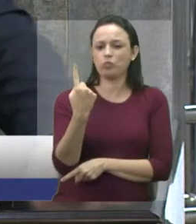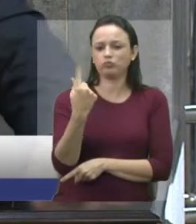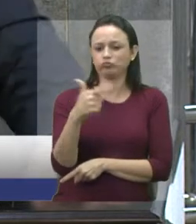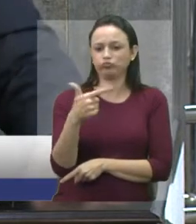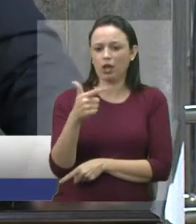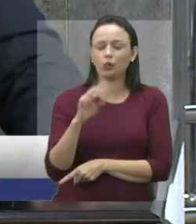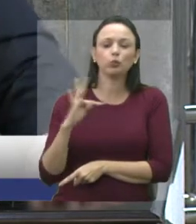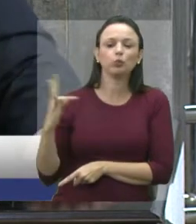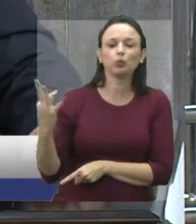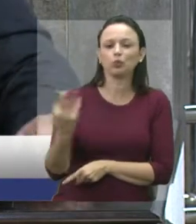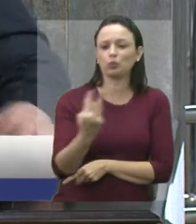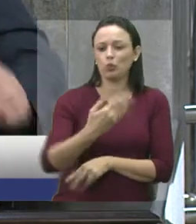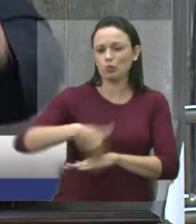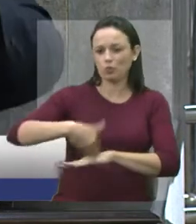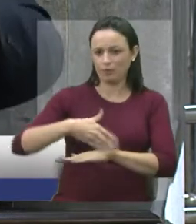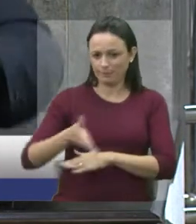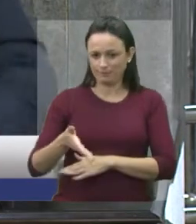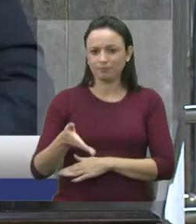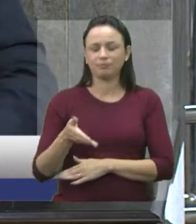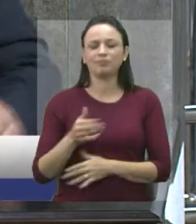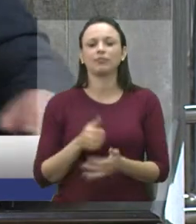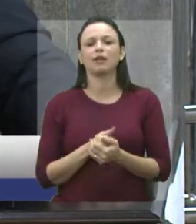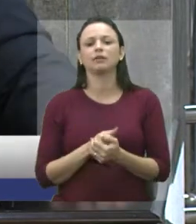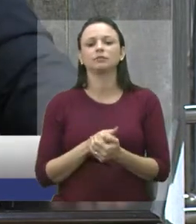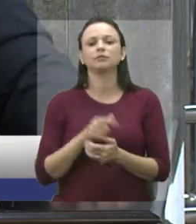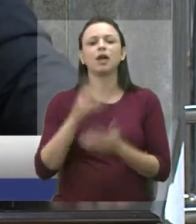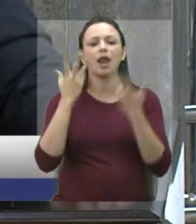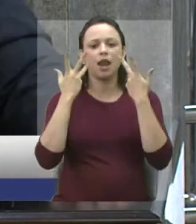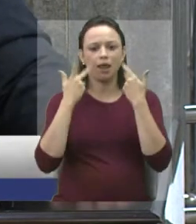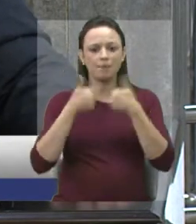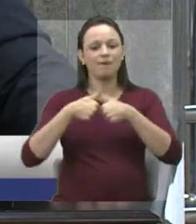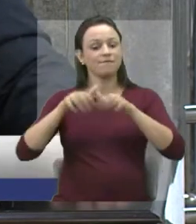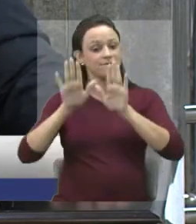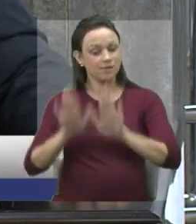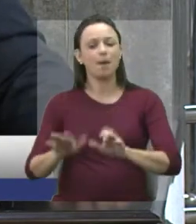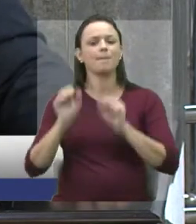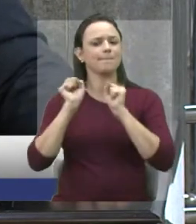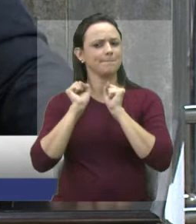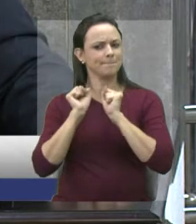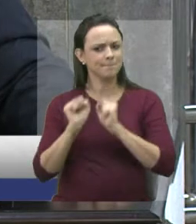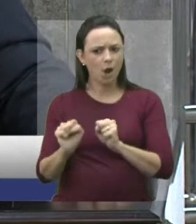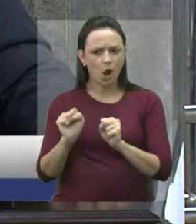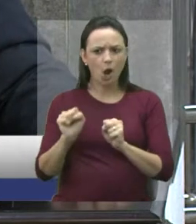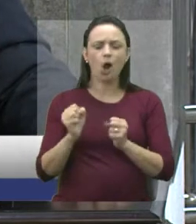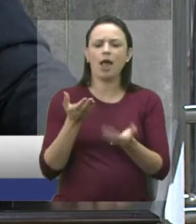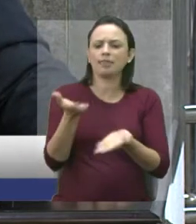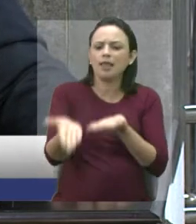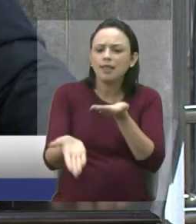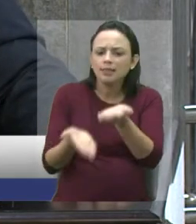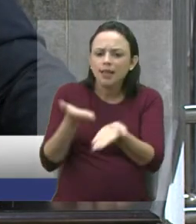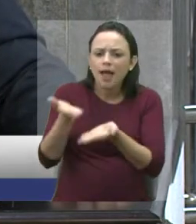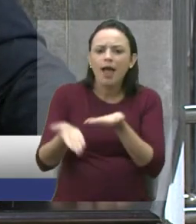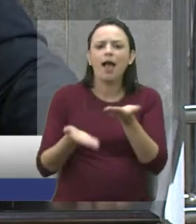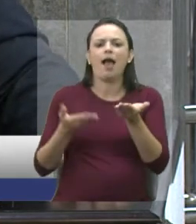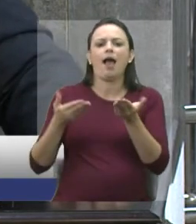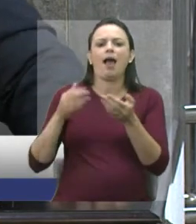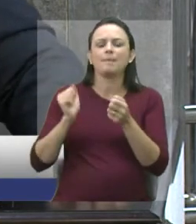Esse animal tem todos os direitos de permanecer naquele lugar, ser tratado, ser castrado, receber atendimento.